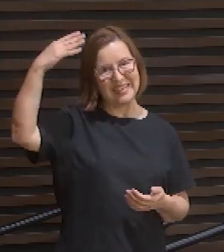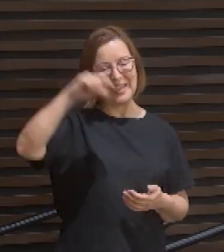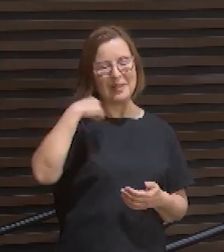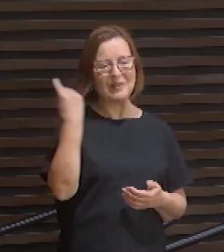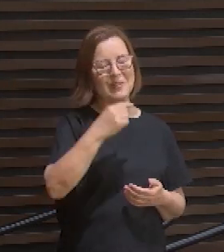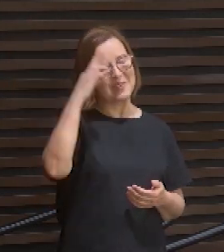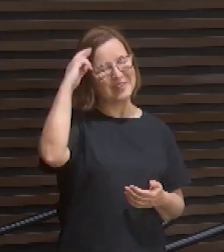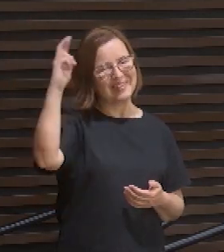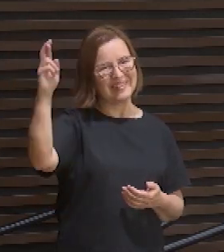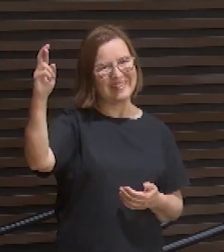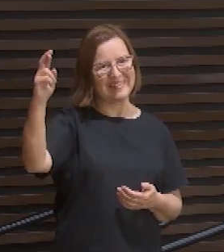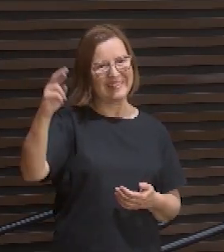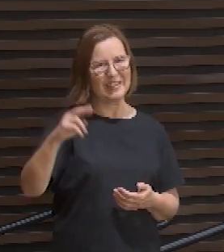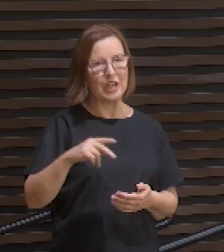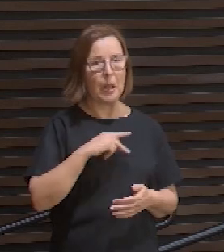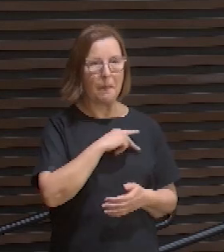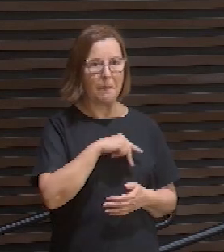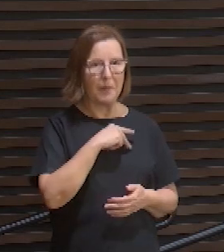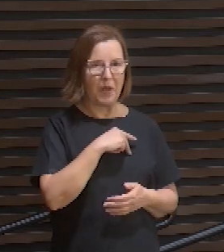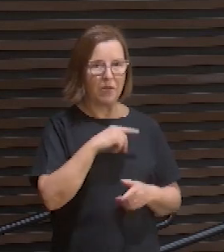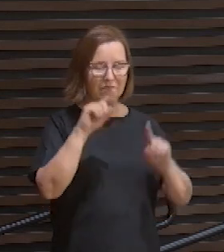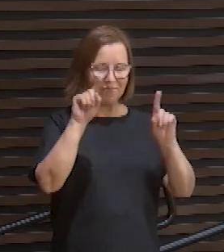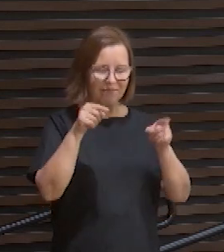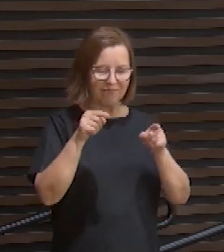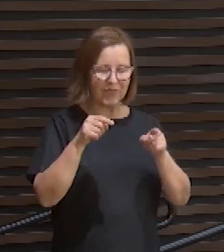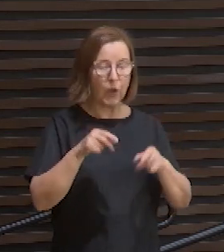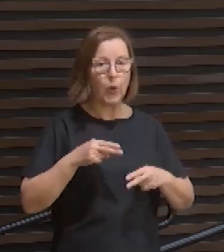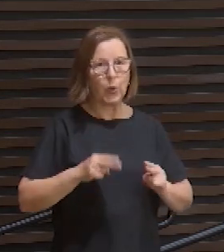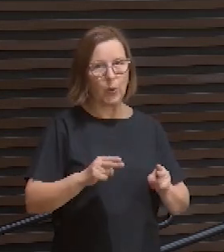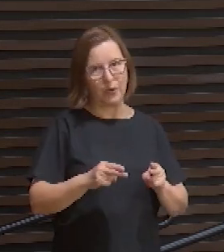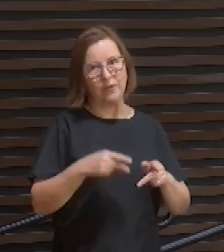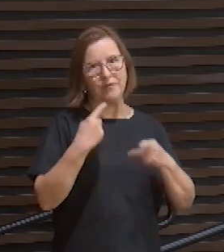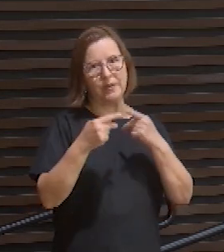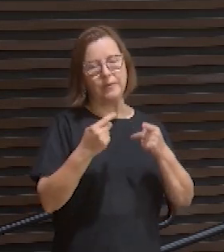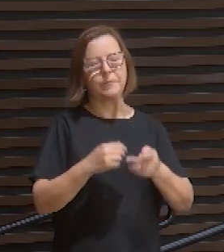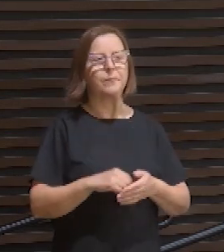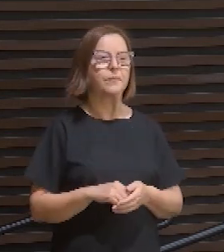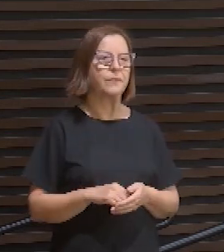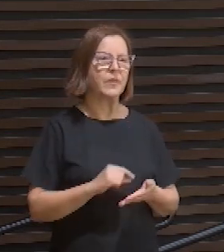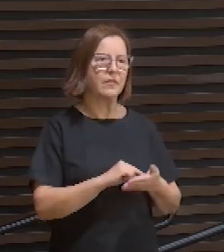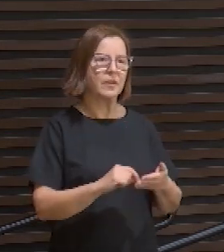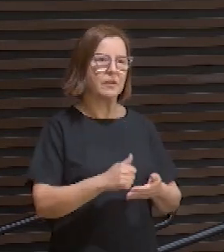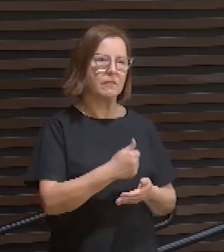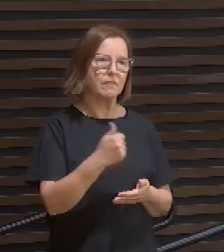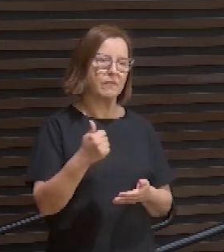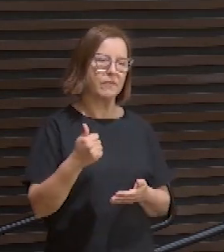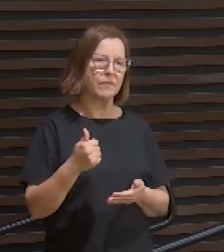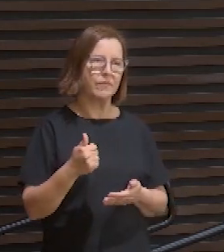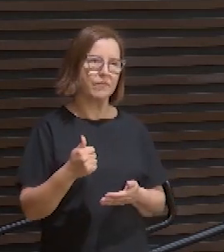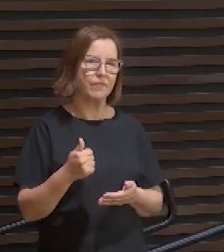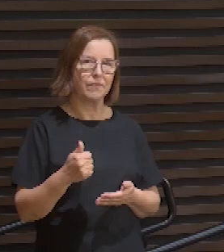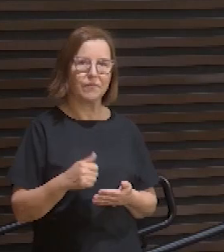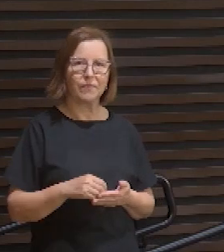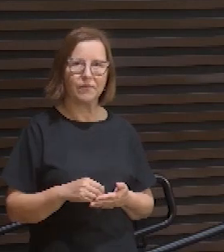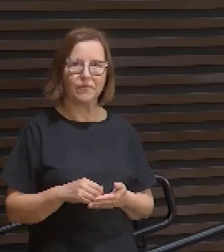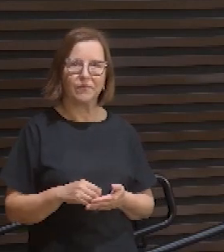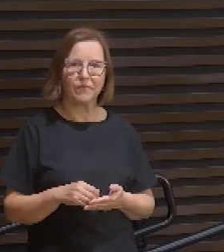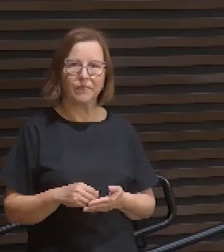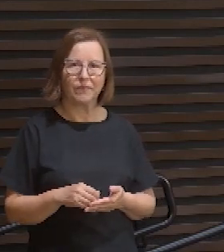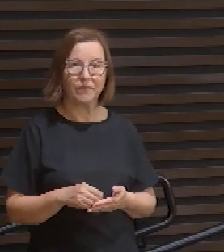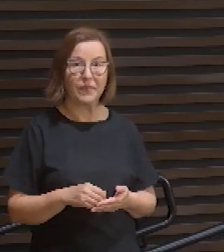Senhor. Paulo, fechando parênteses, segue então para o ensino. Verso 11. Portanto,